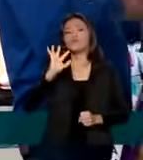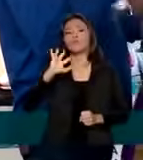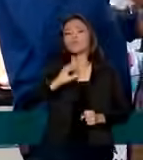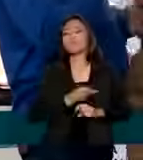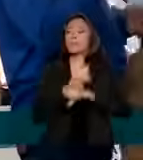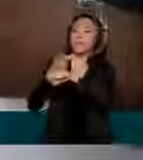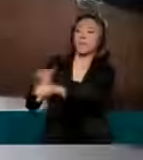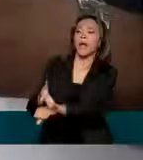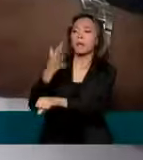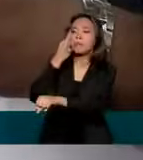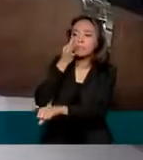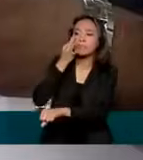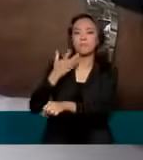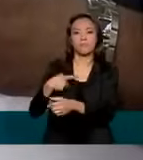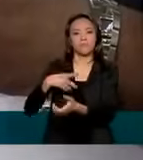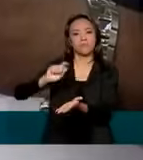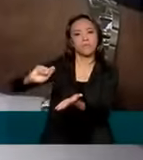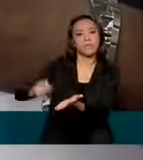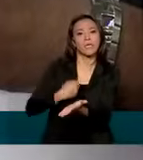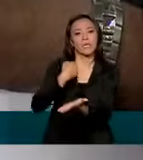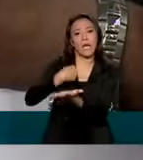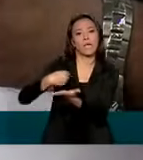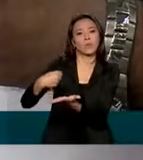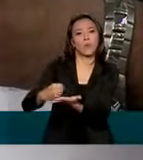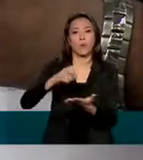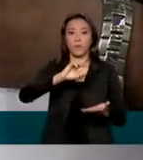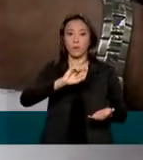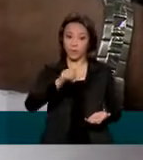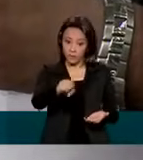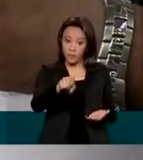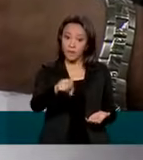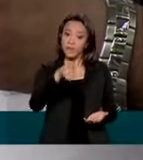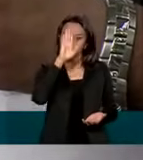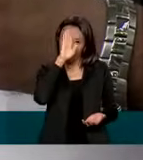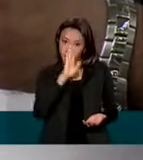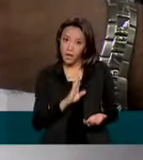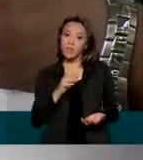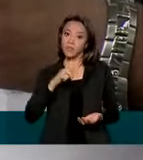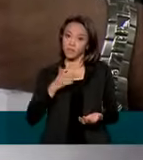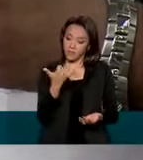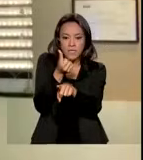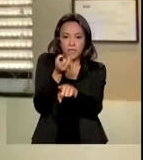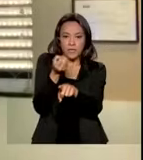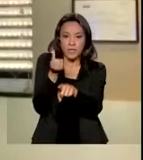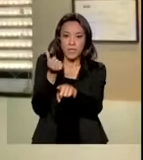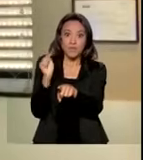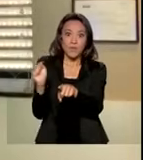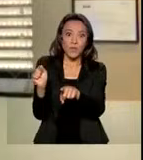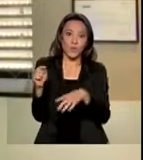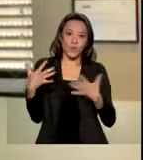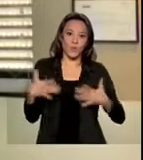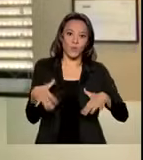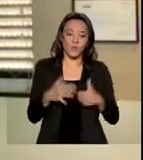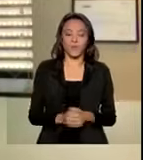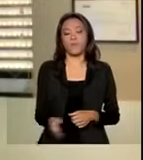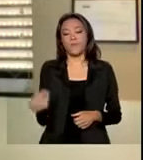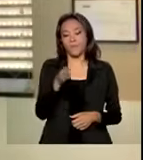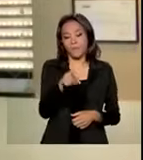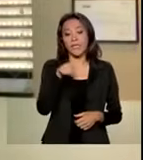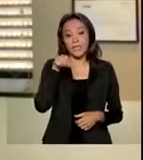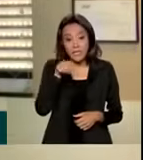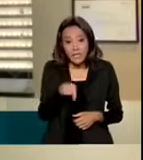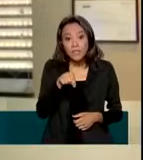outros órgãos públicos pela assinatura digital e gratuita da plataforma gov.br. Contribuiu muito para